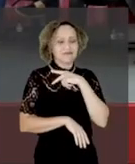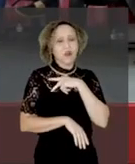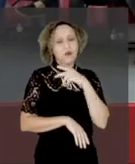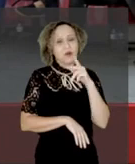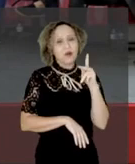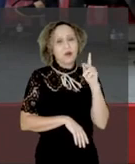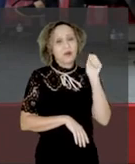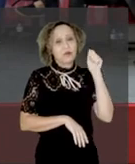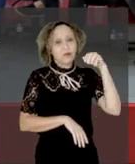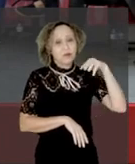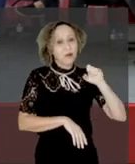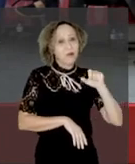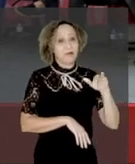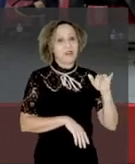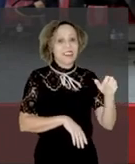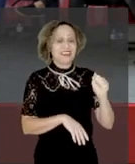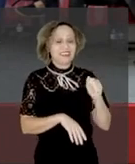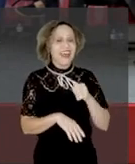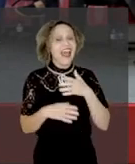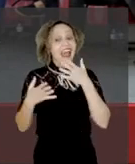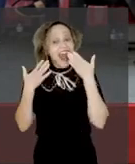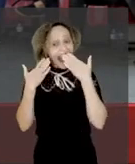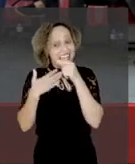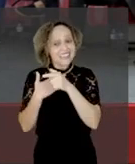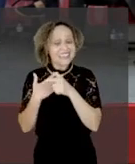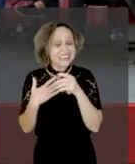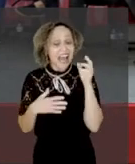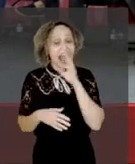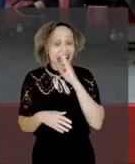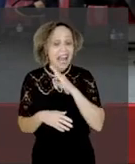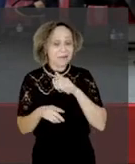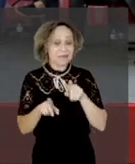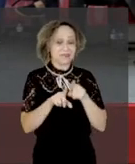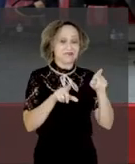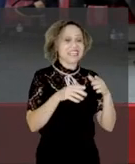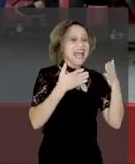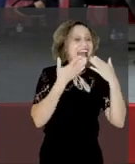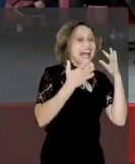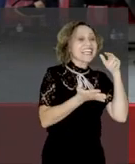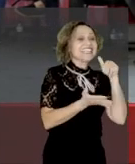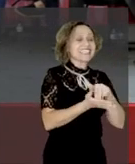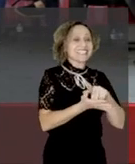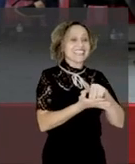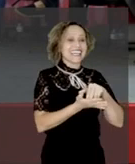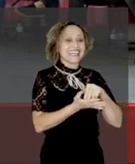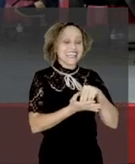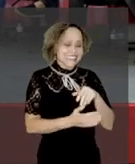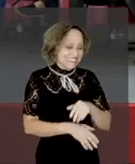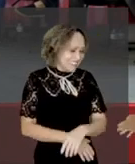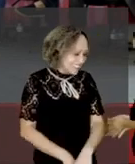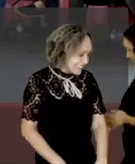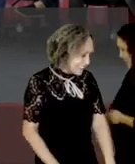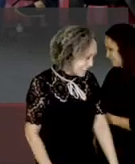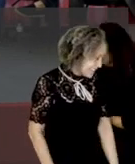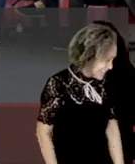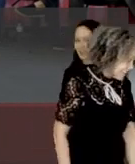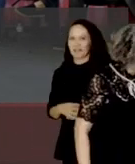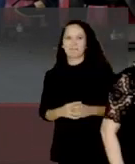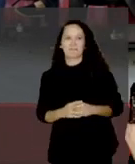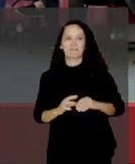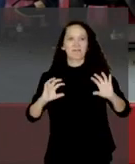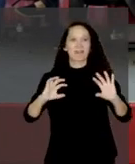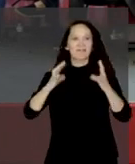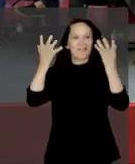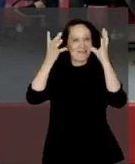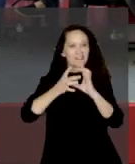O final do Evangelho. O texto popular de Jesus de Nazaré que andou com o povão, dividiu o pão e